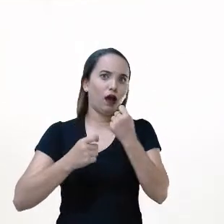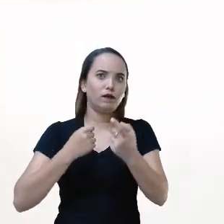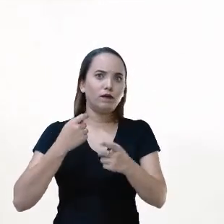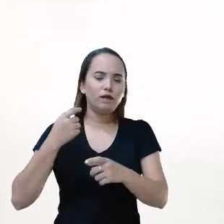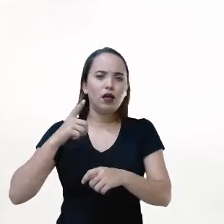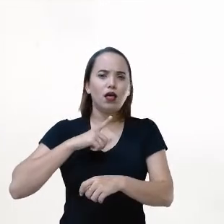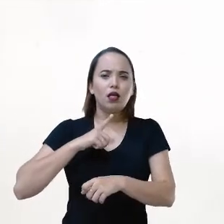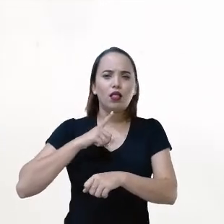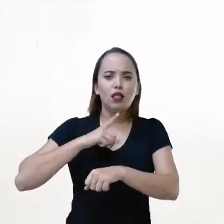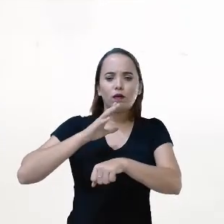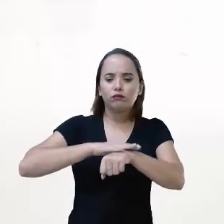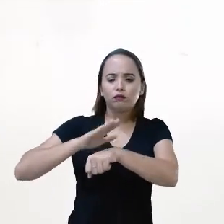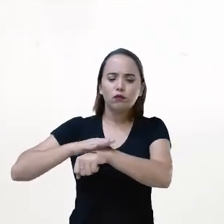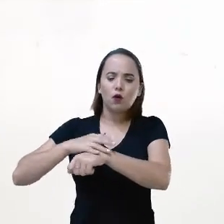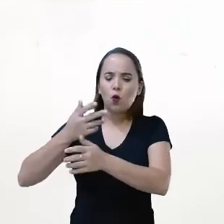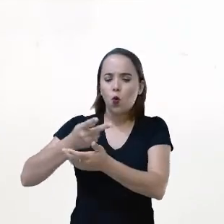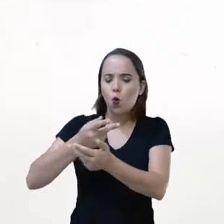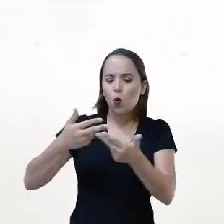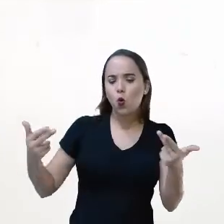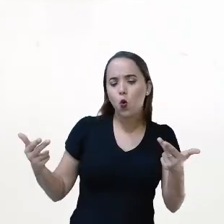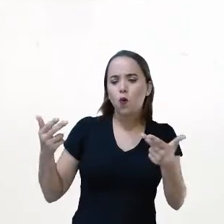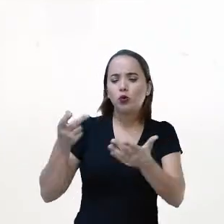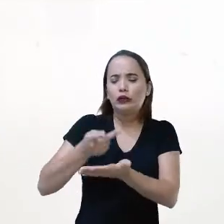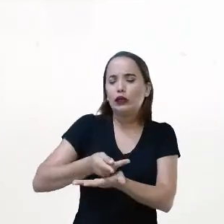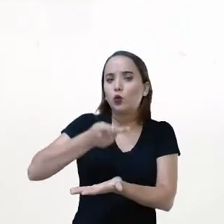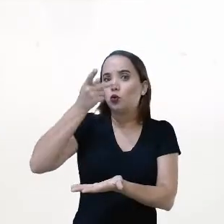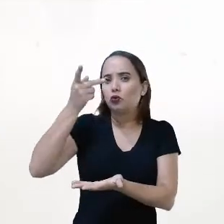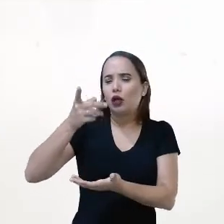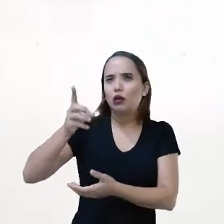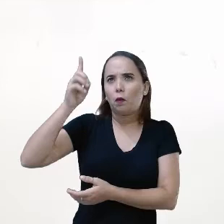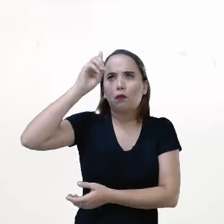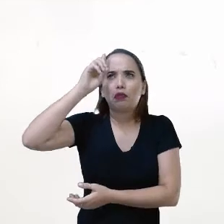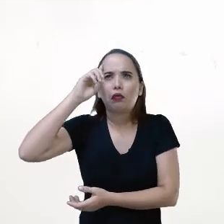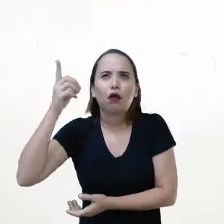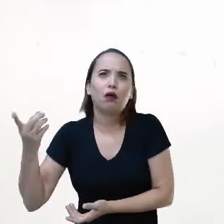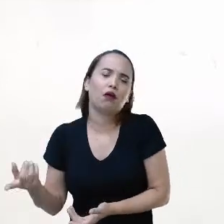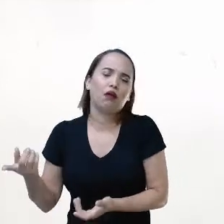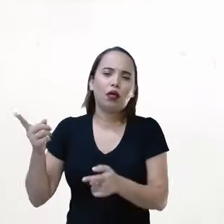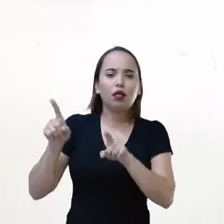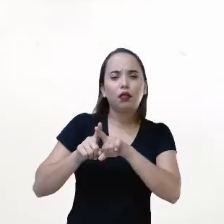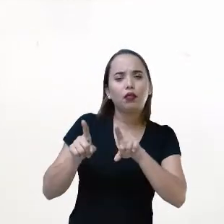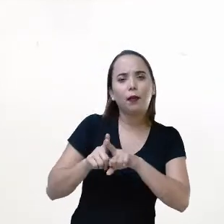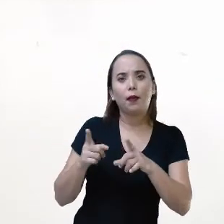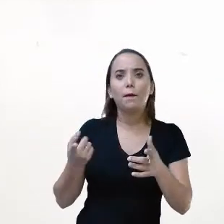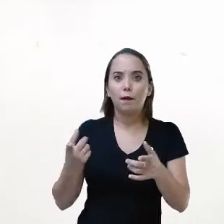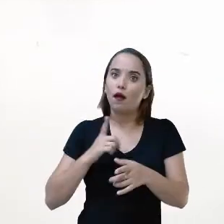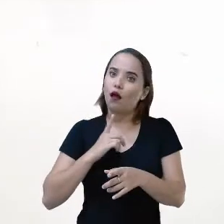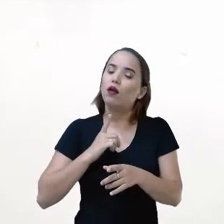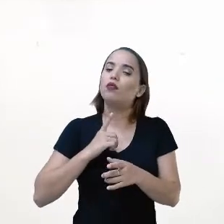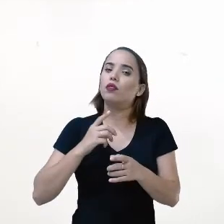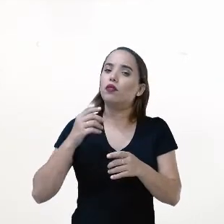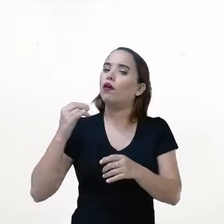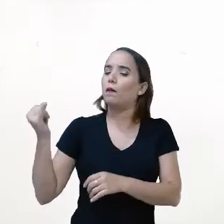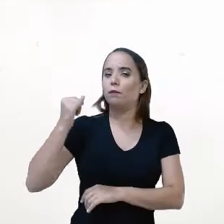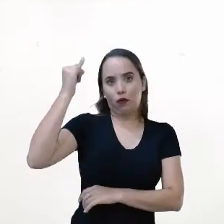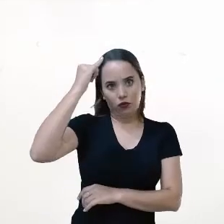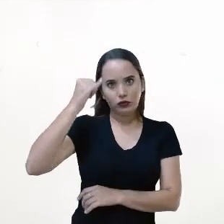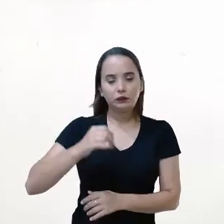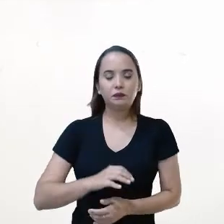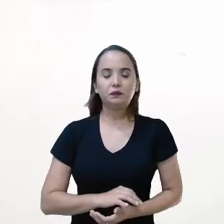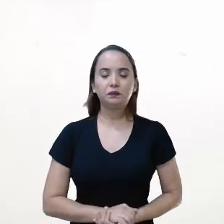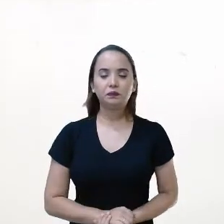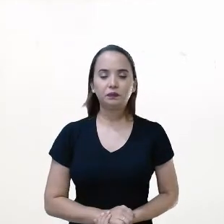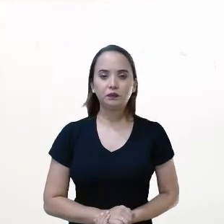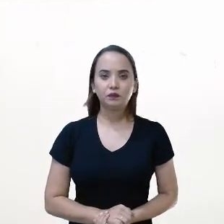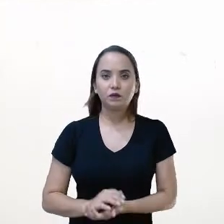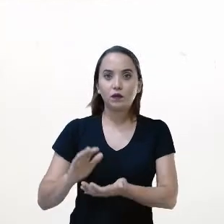momento de algum fato, fatos históricos, datas. Então a gente tem essa presença dos gráficos nos noticiários,